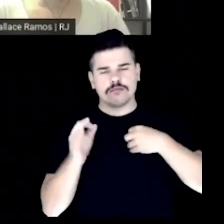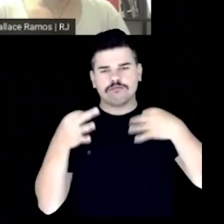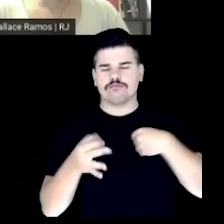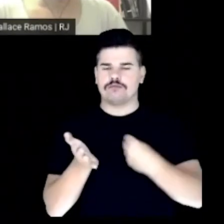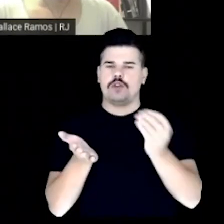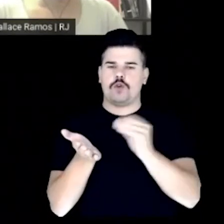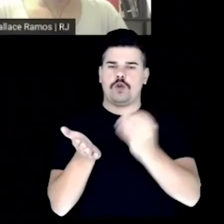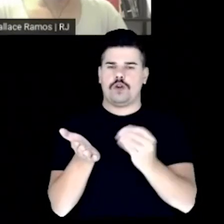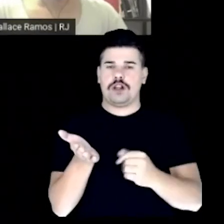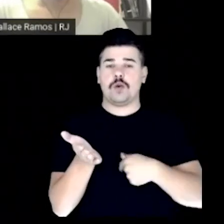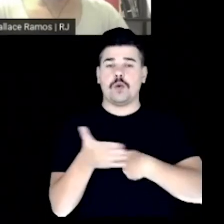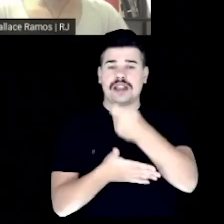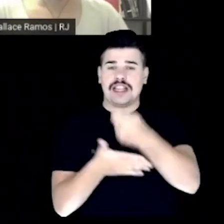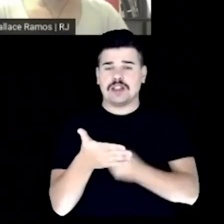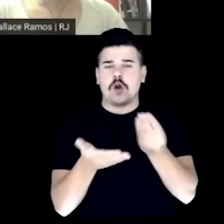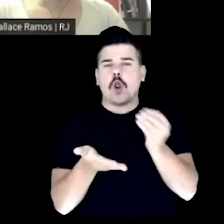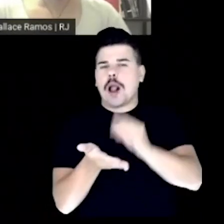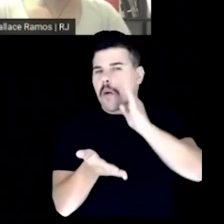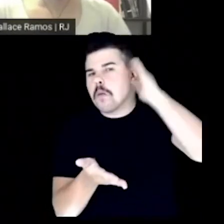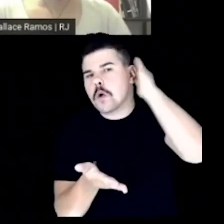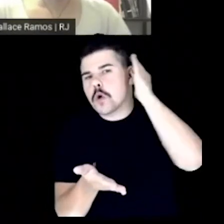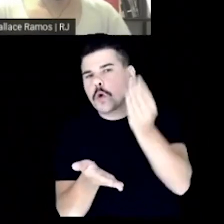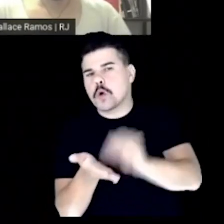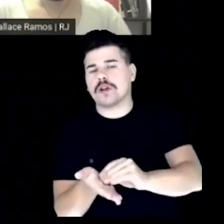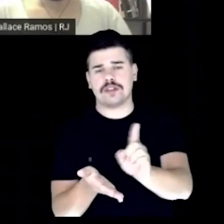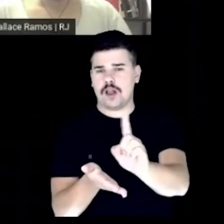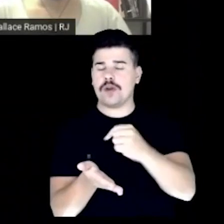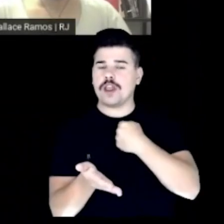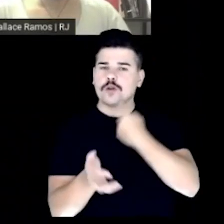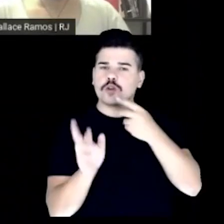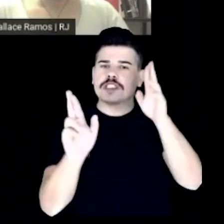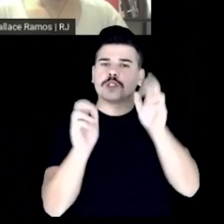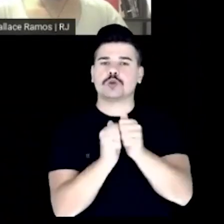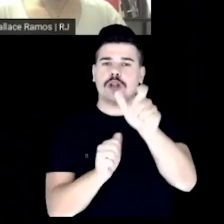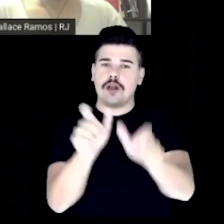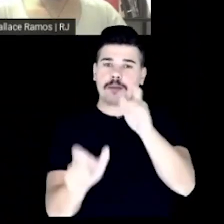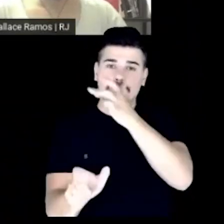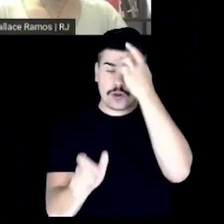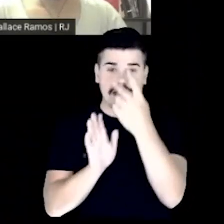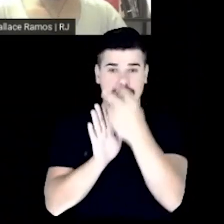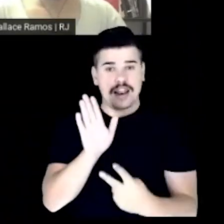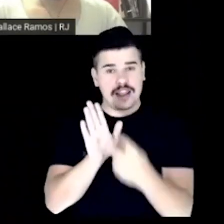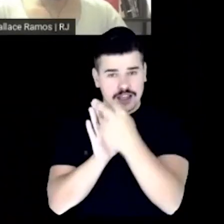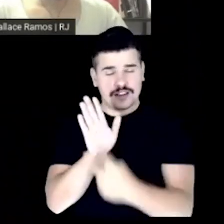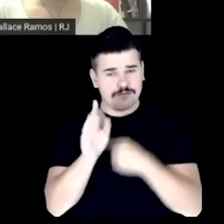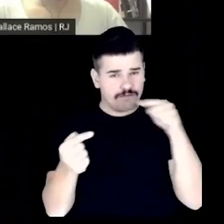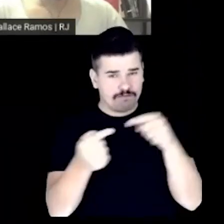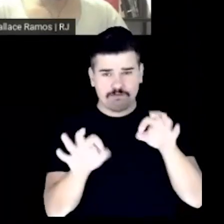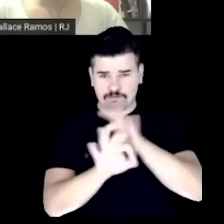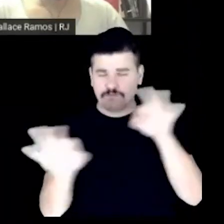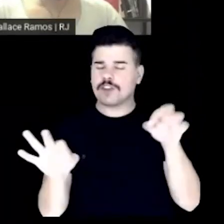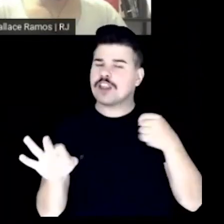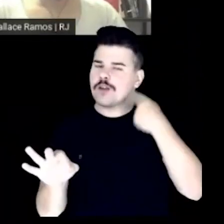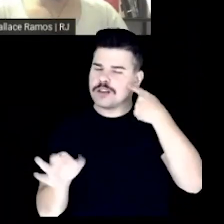houve, eu em nenhum momento emburreci o texto, eu sempre contei com o leitor, sabe? Eu, assim como num livro de fluxo de consciência, que